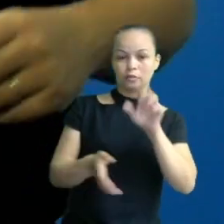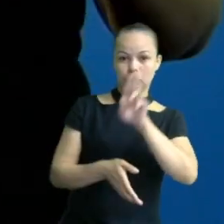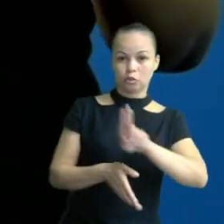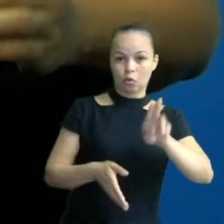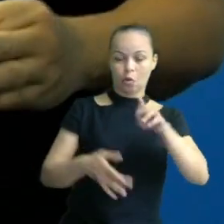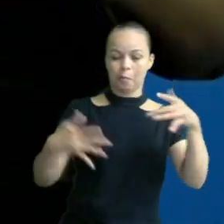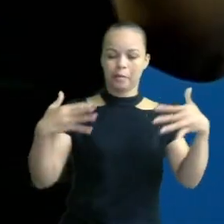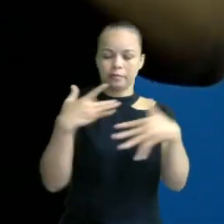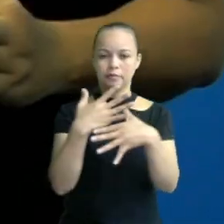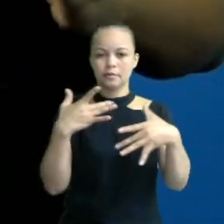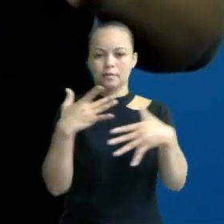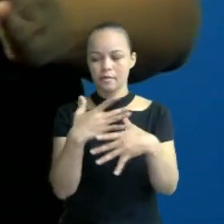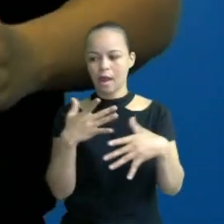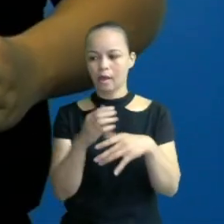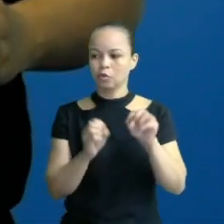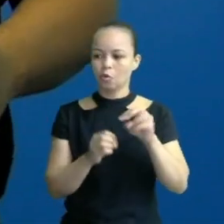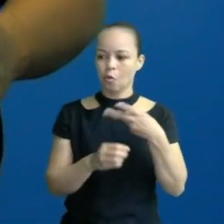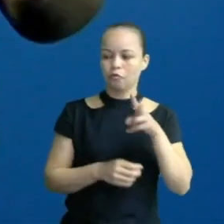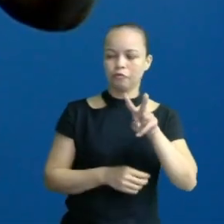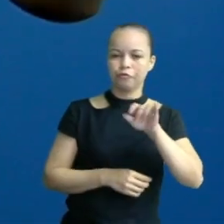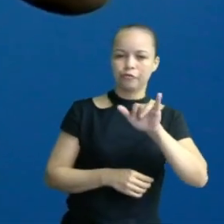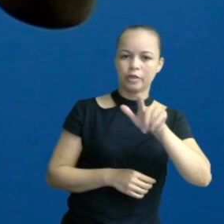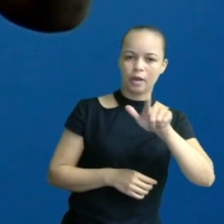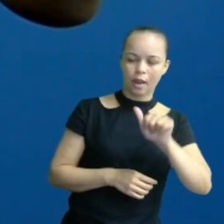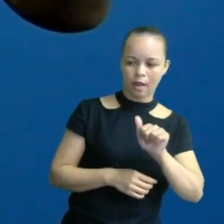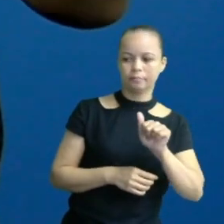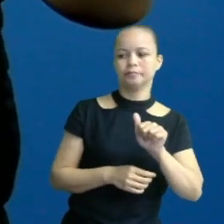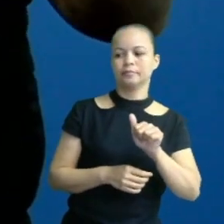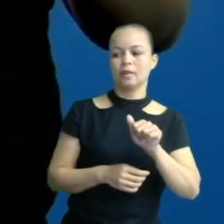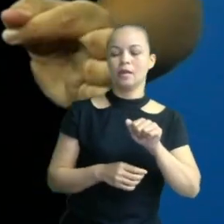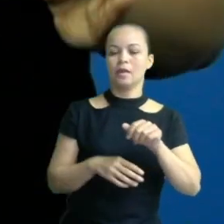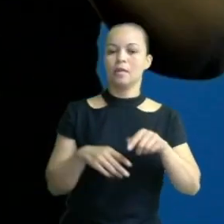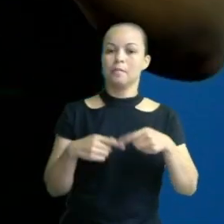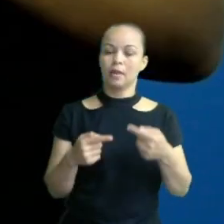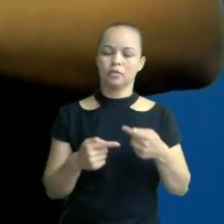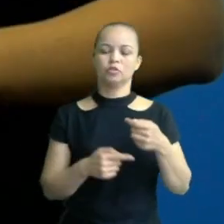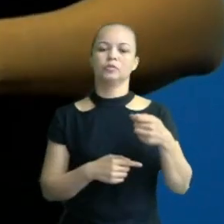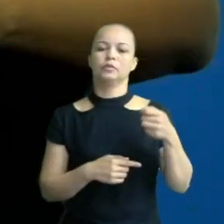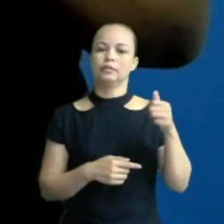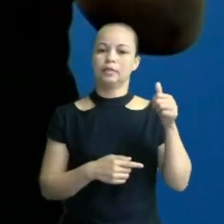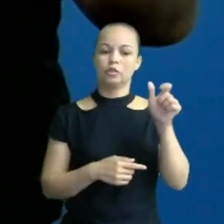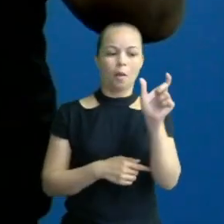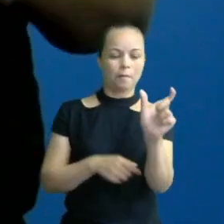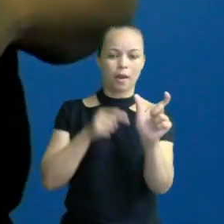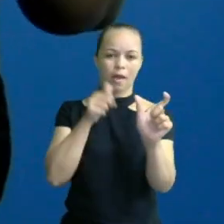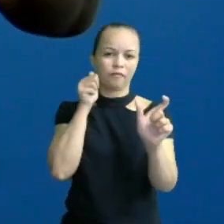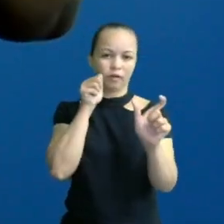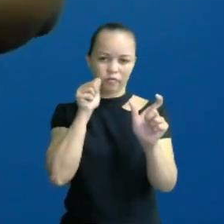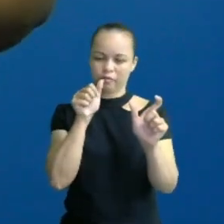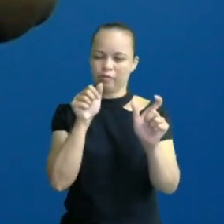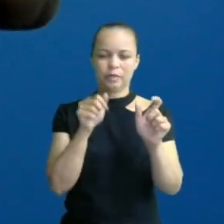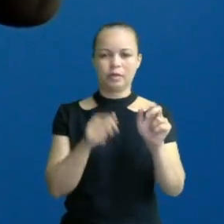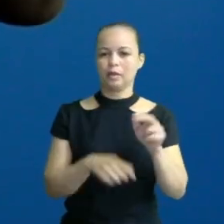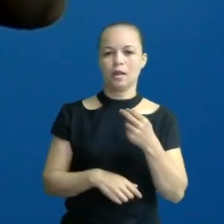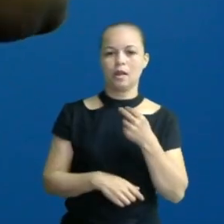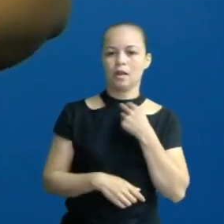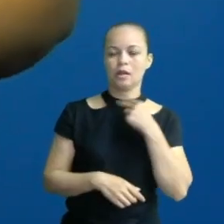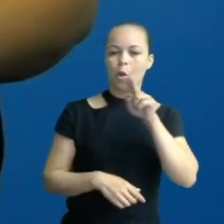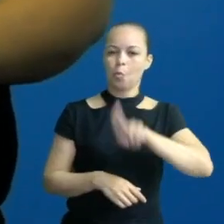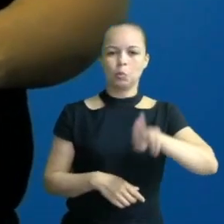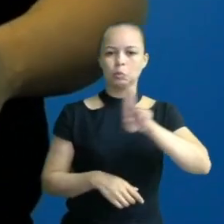vila, mesmo que seja uma palavra feminina. Antes de nome de cidade ou vila, não